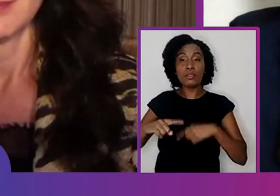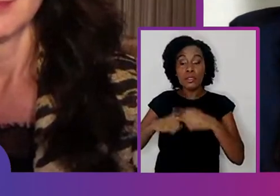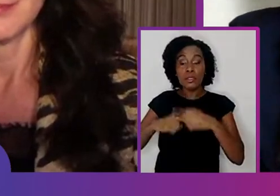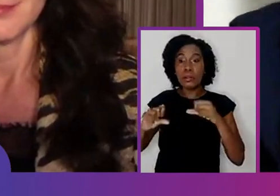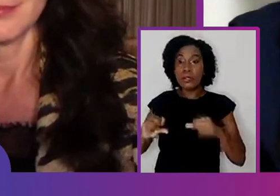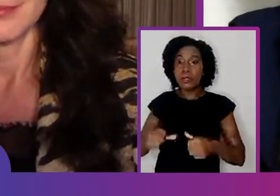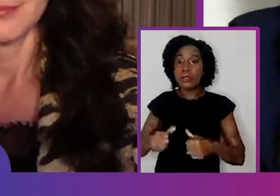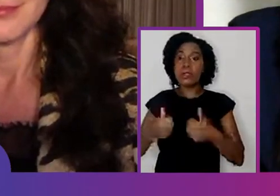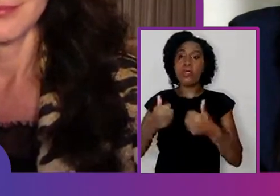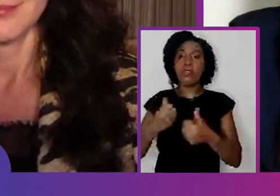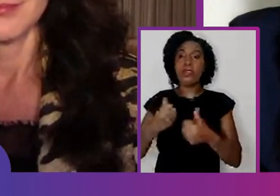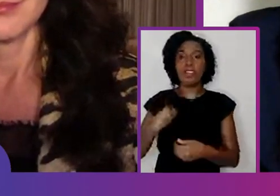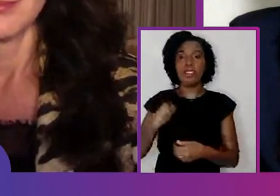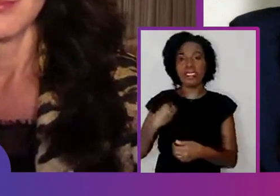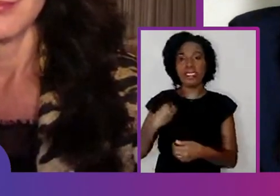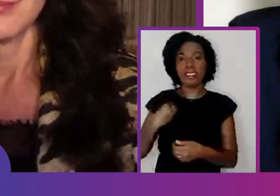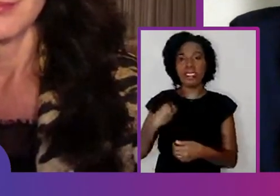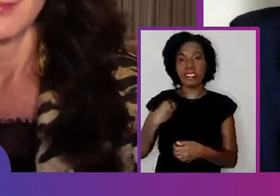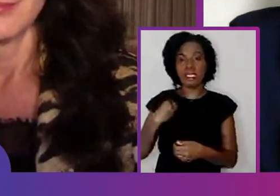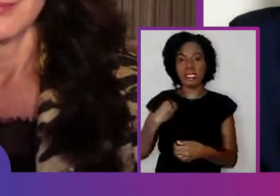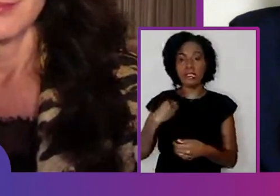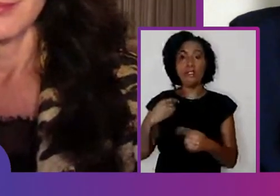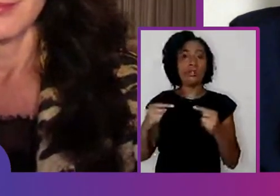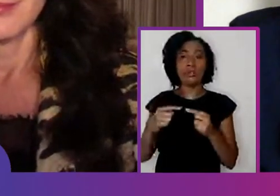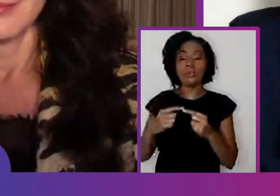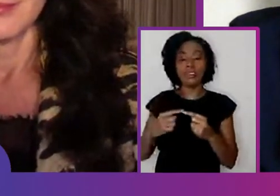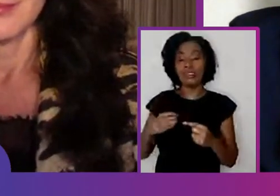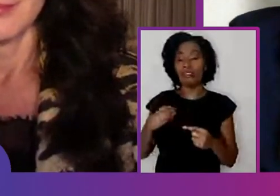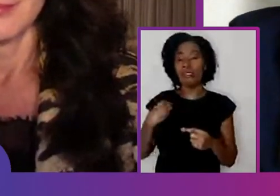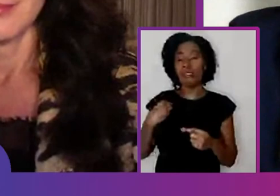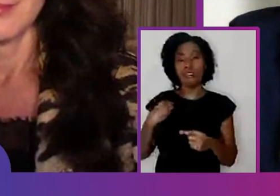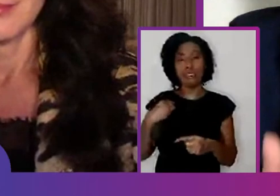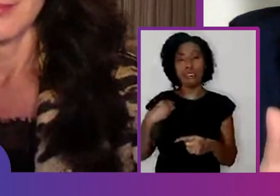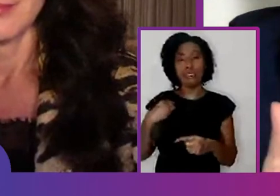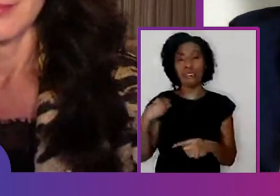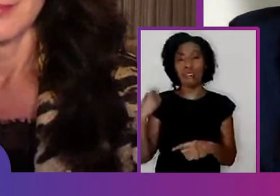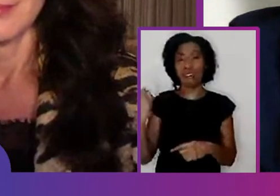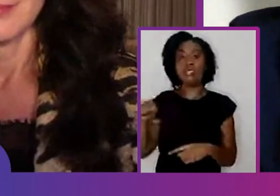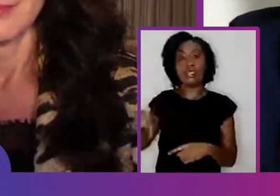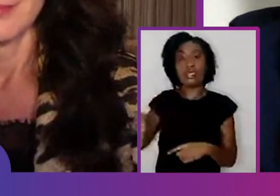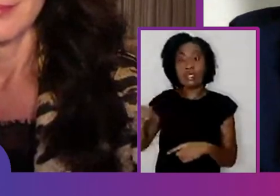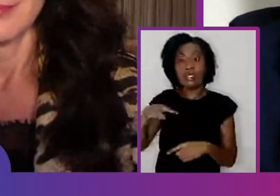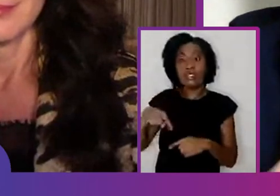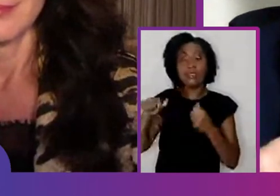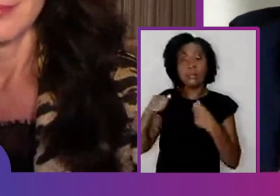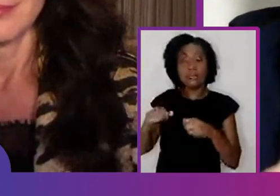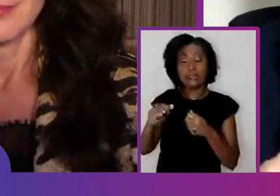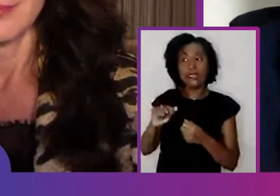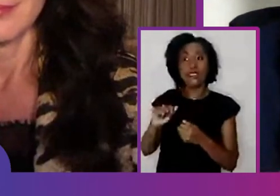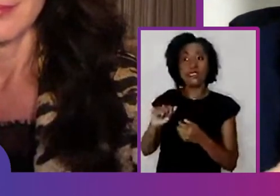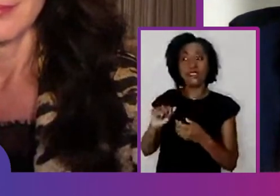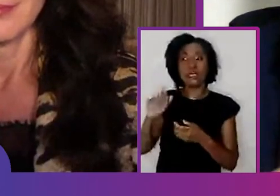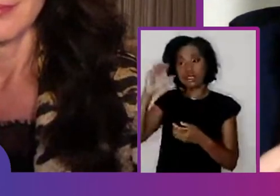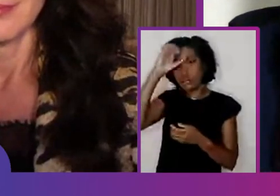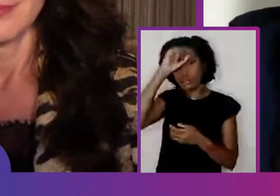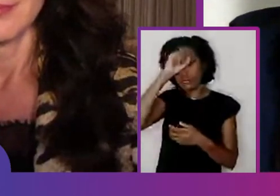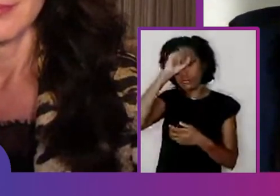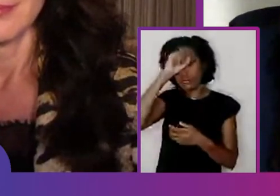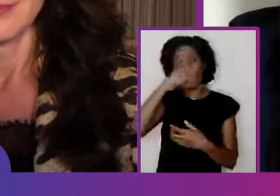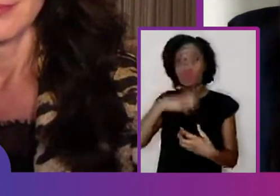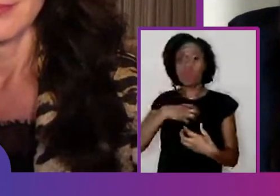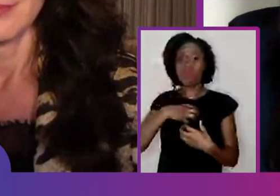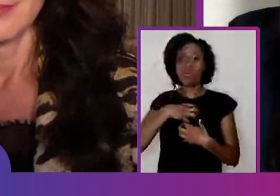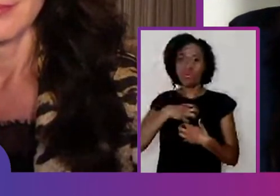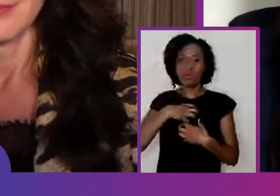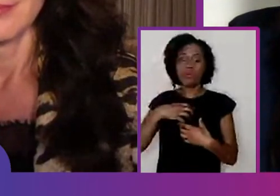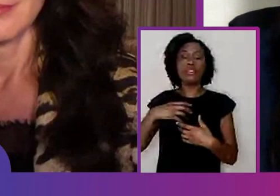humana. Então é importante que a gente deixe eles viverem essa dinâmica, contanto com a sensação de que nós, adultos, estamos